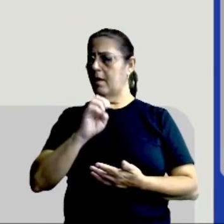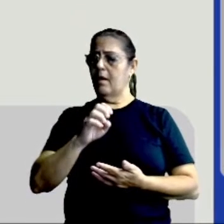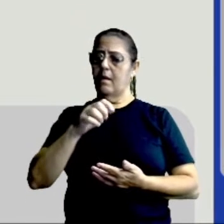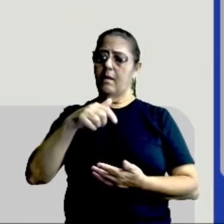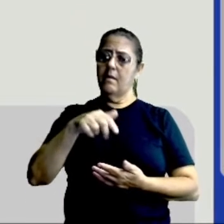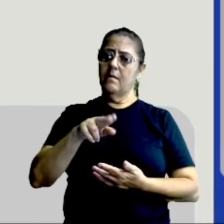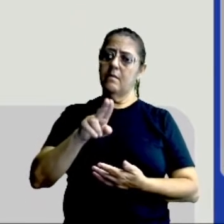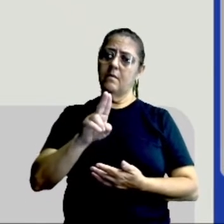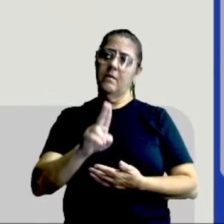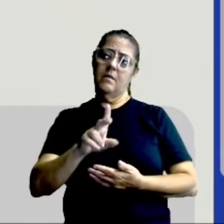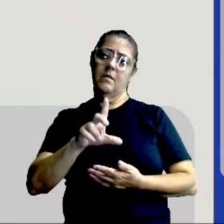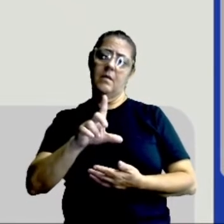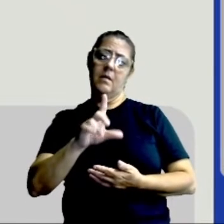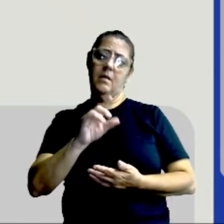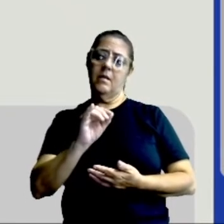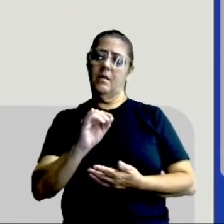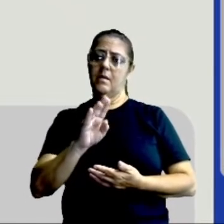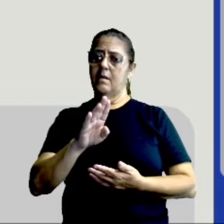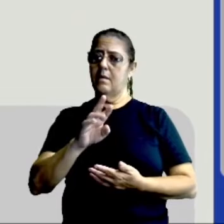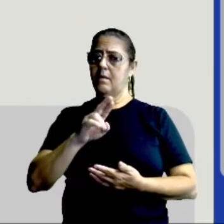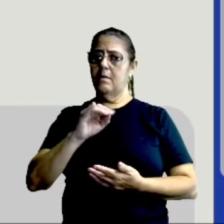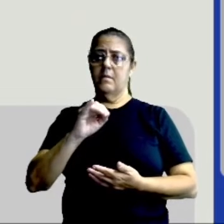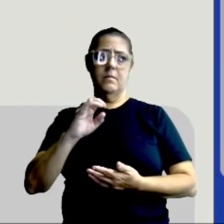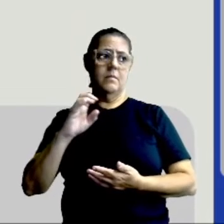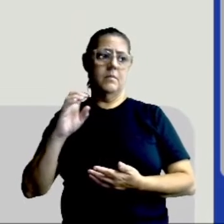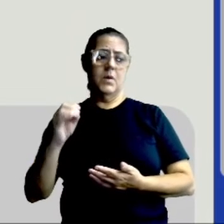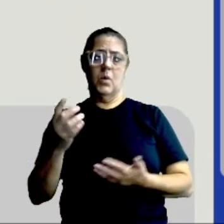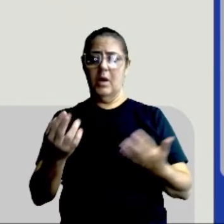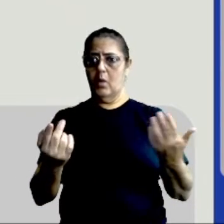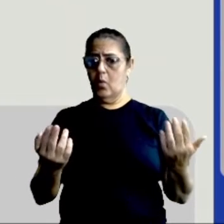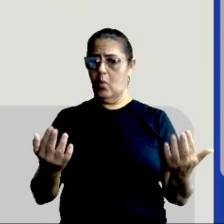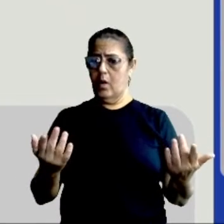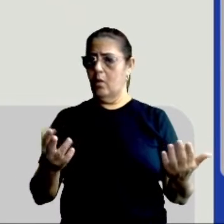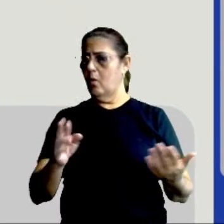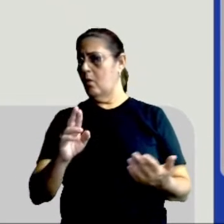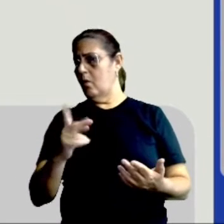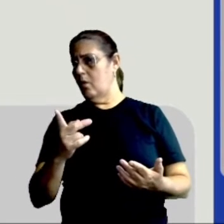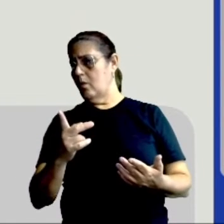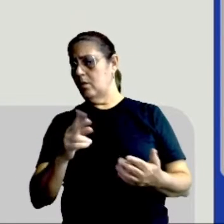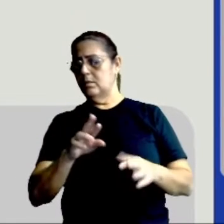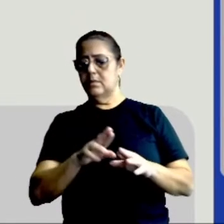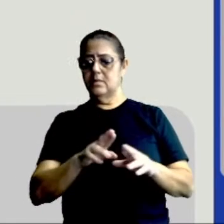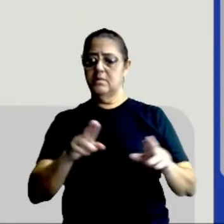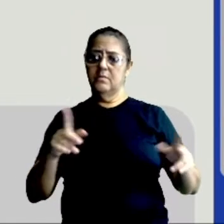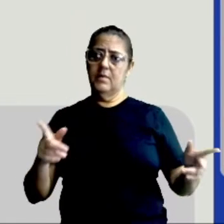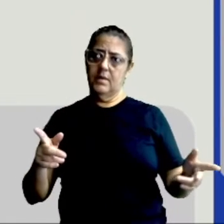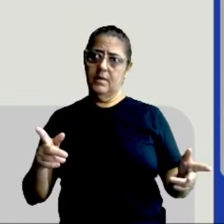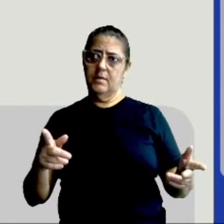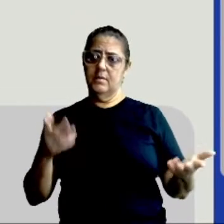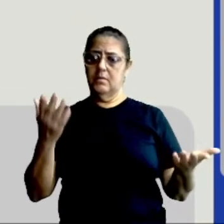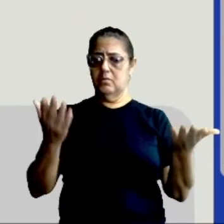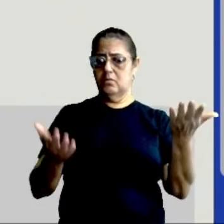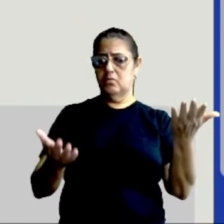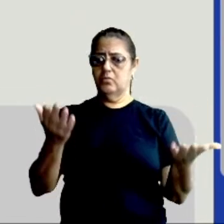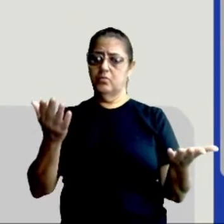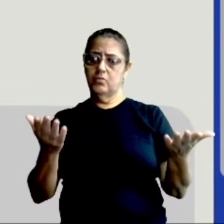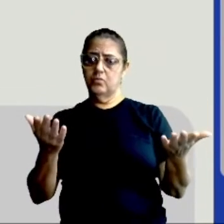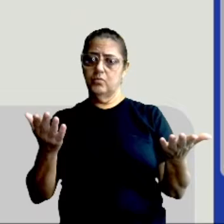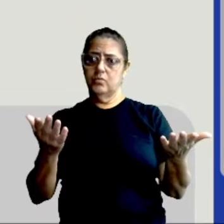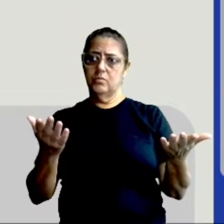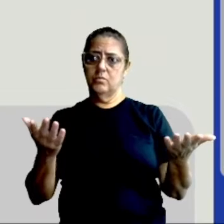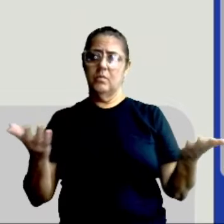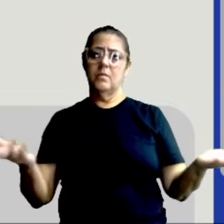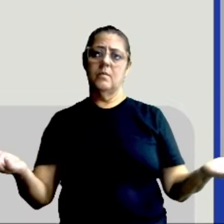ou desequilíbrio. E aí, neste caso, a gente temos a balança equilibrada ou